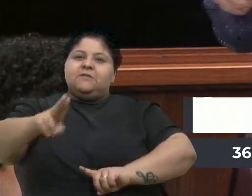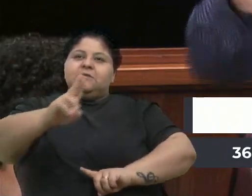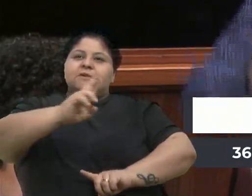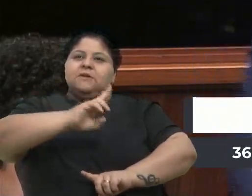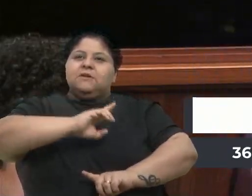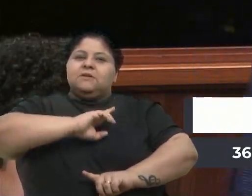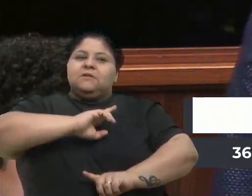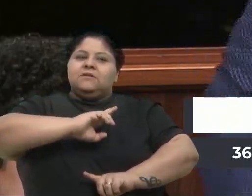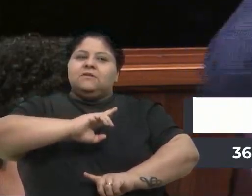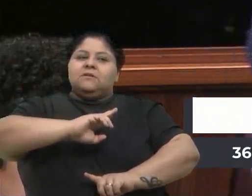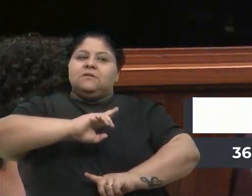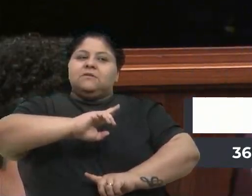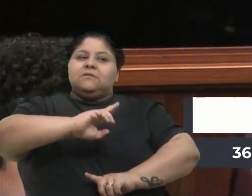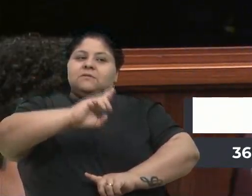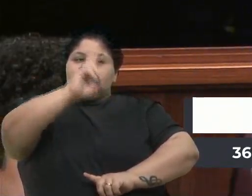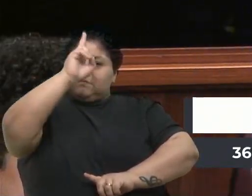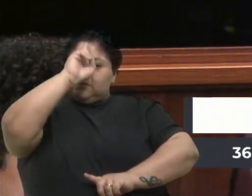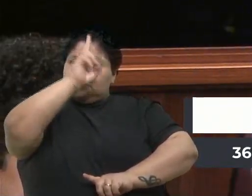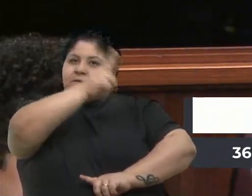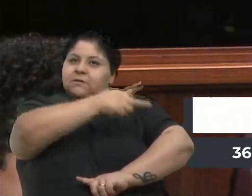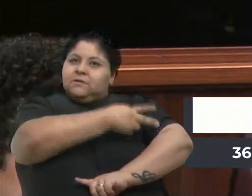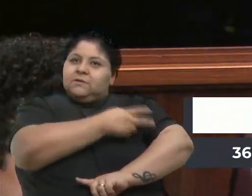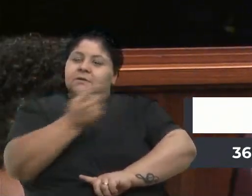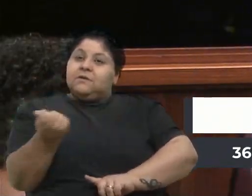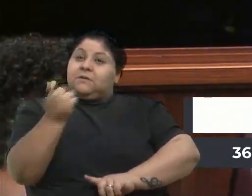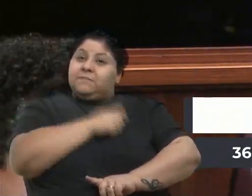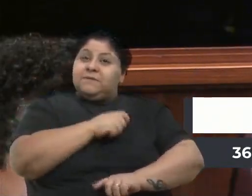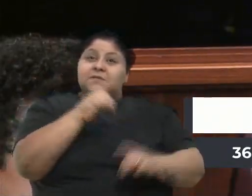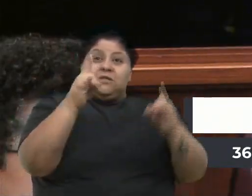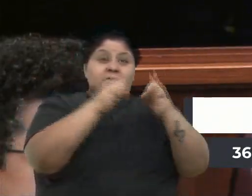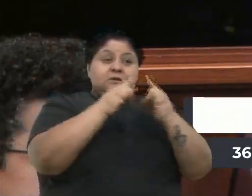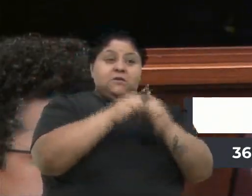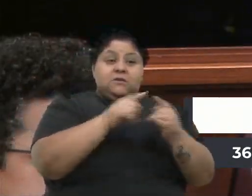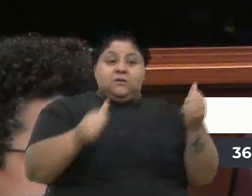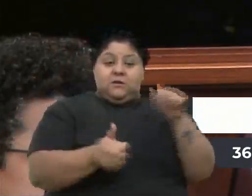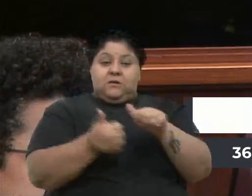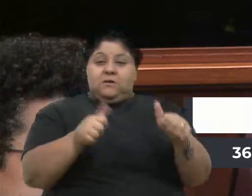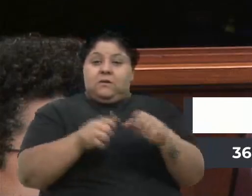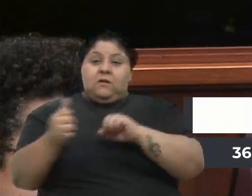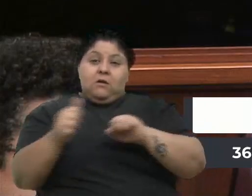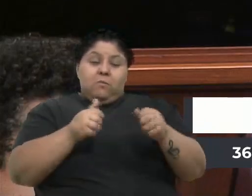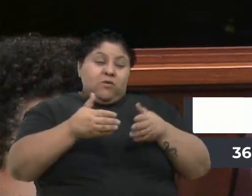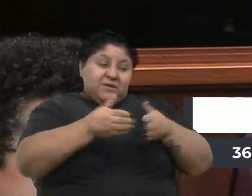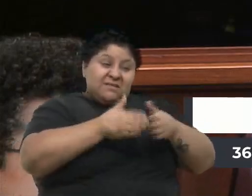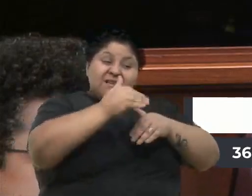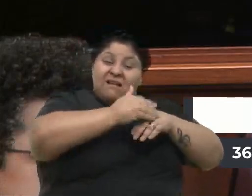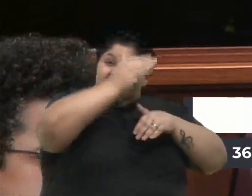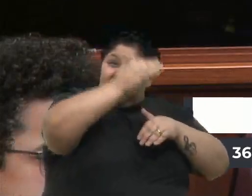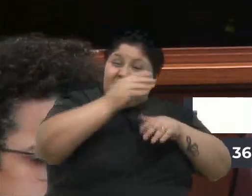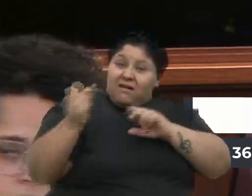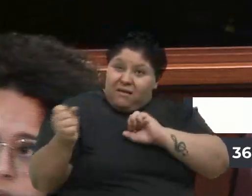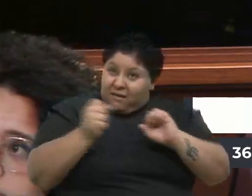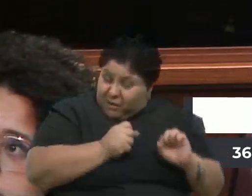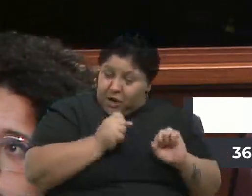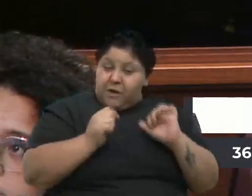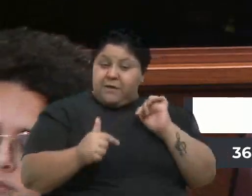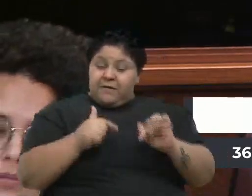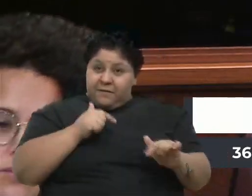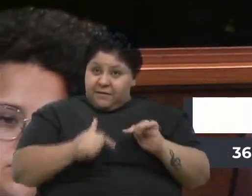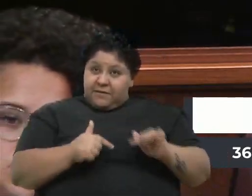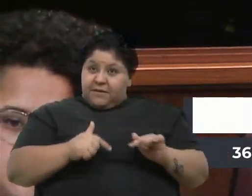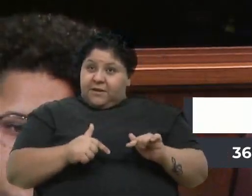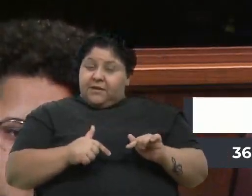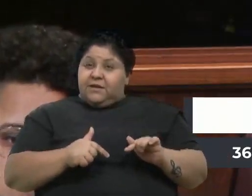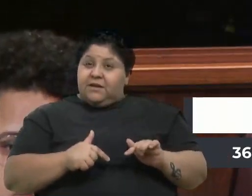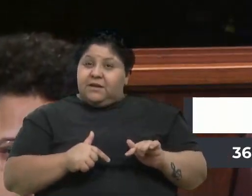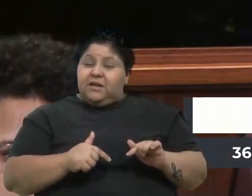quem quer ele seja, ele precisa de uma instituição de qualidade que ele possa acessar e mais, que possa trabalhar na